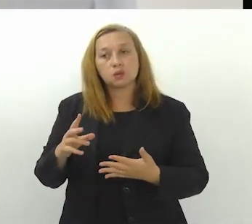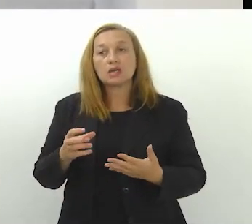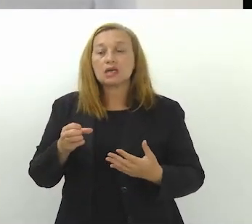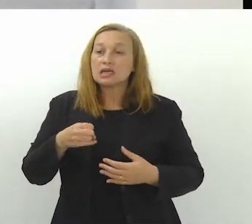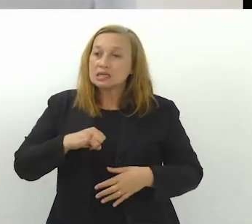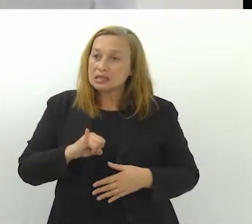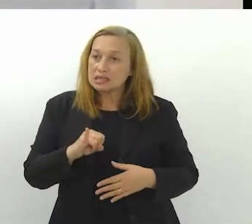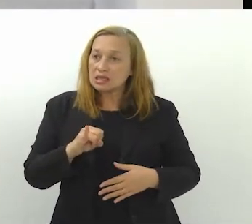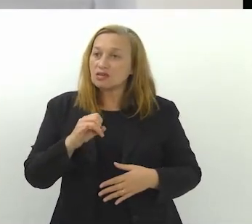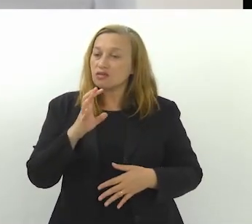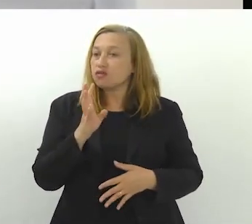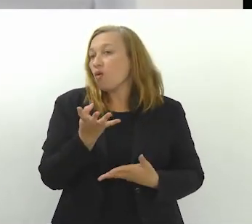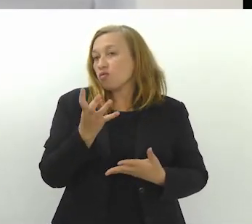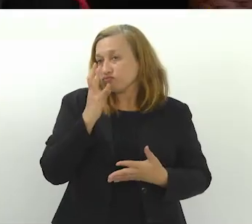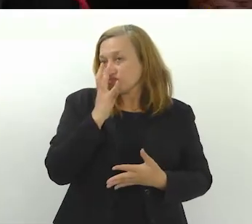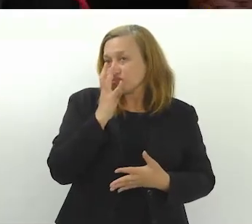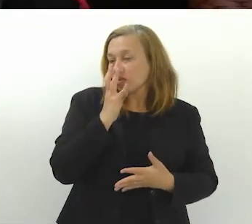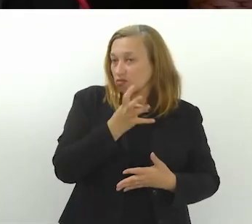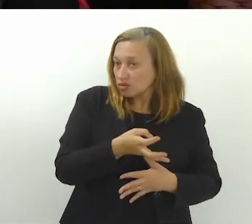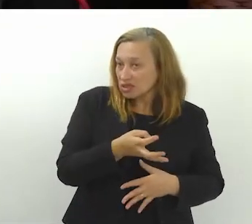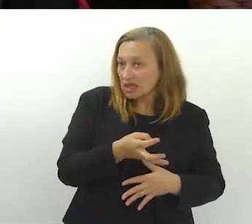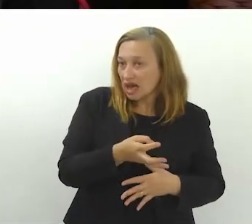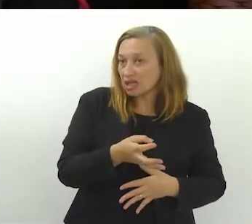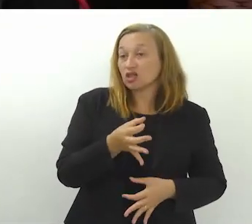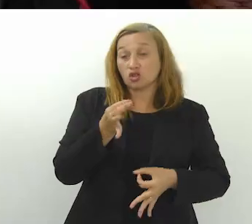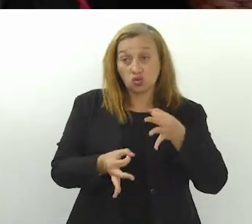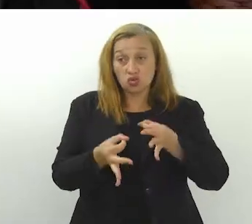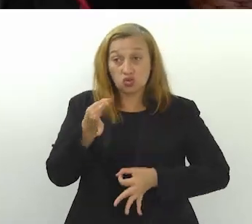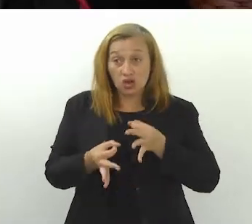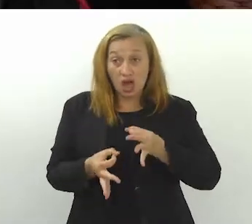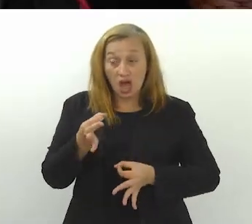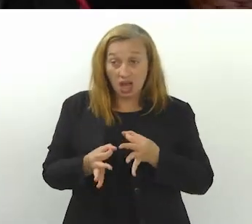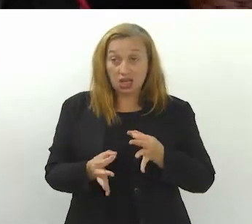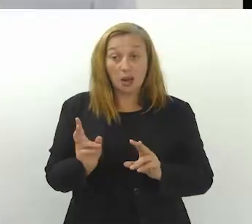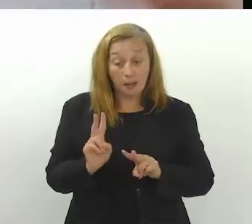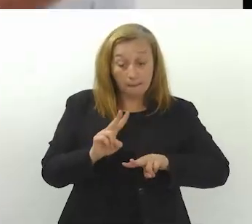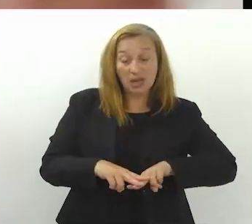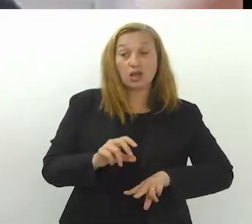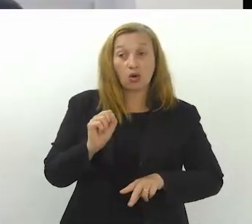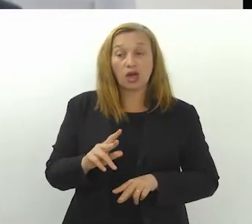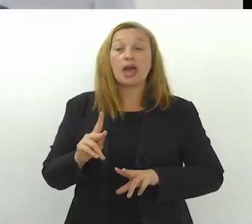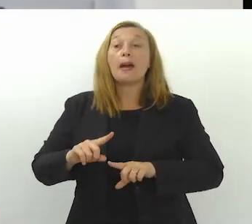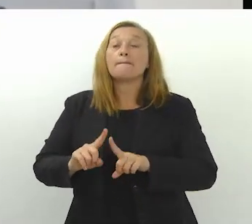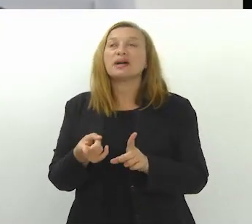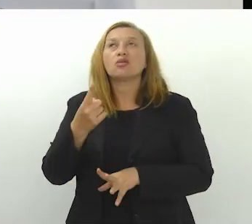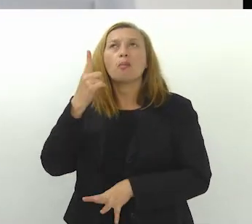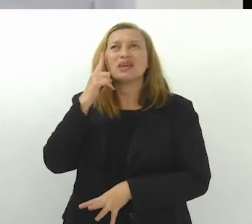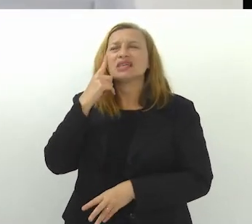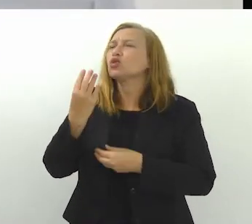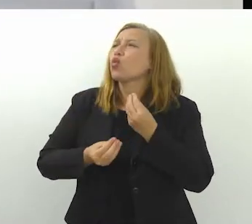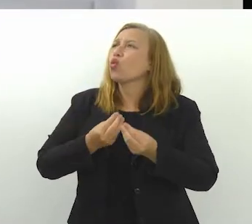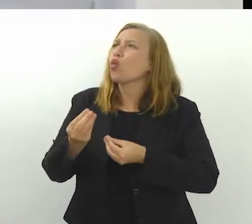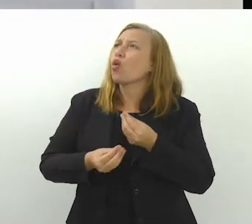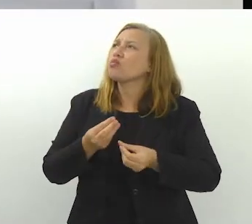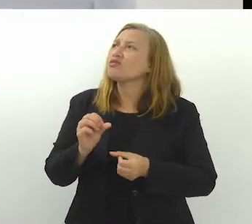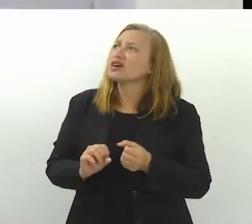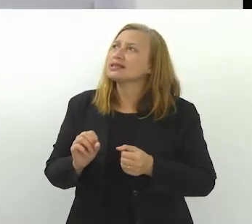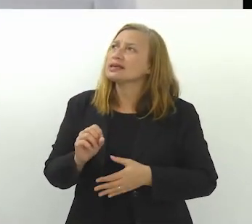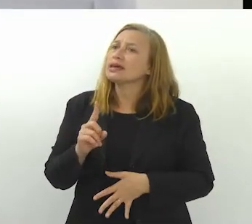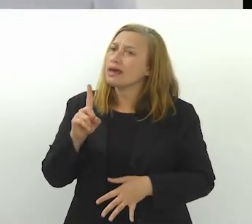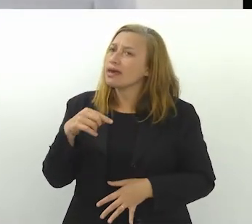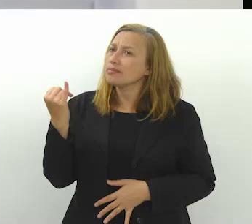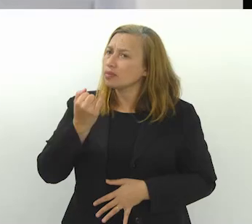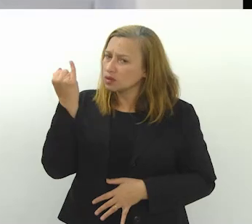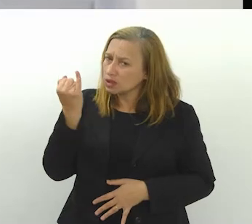sua participação, condenada. com Eu não certeza. tenho a menor dúvida disso. Eu Sim. estou pensando só como é que a gente faz, né, Uhum. acho que isso que